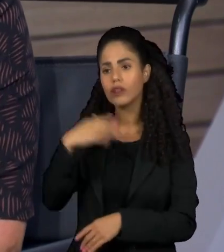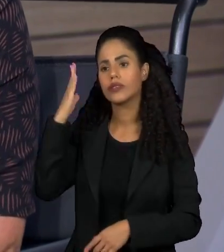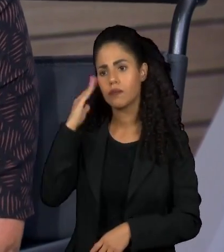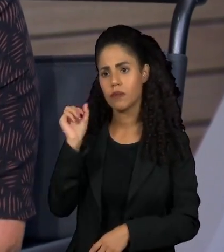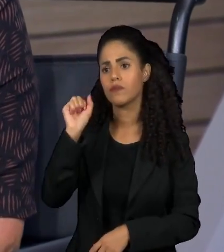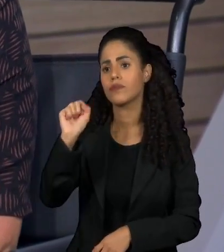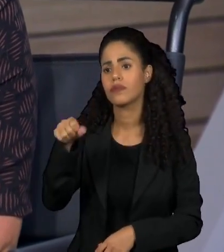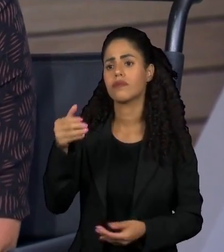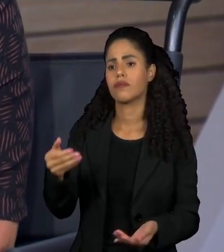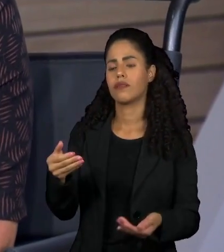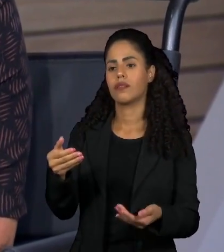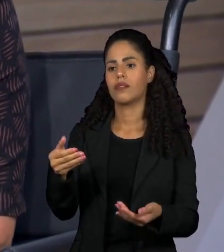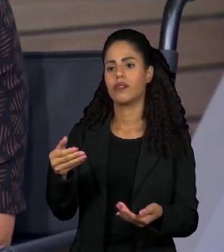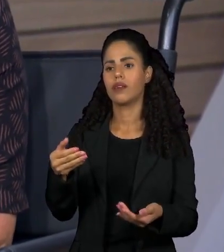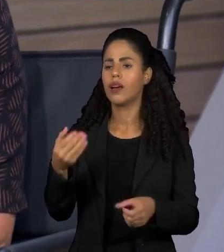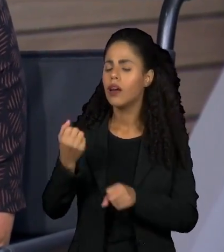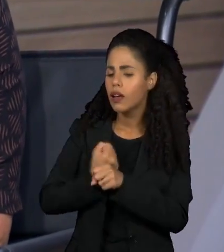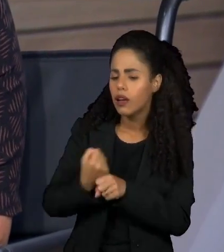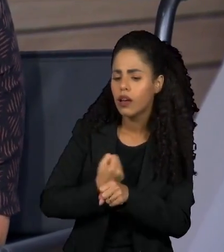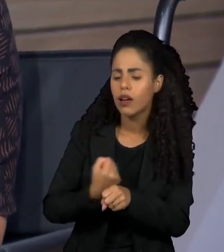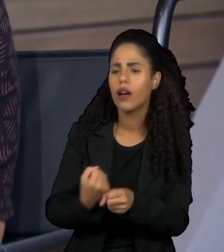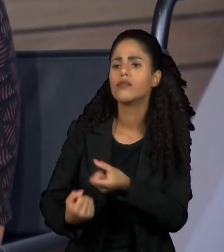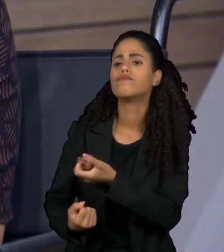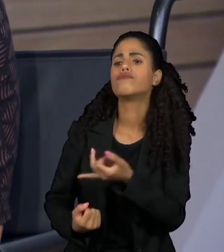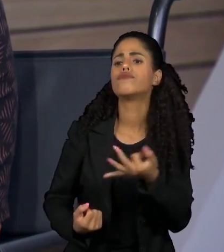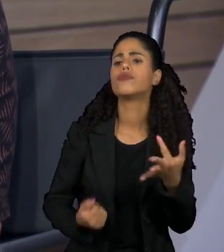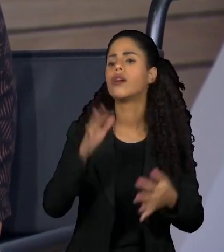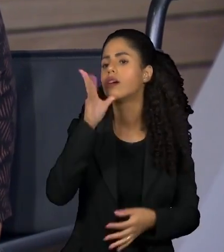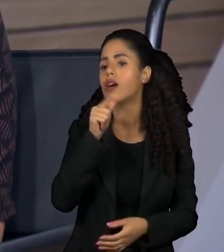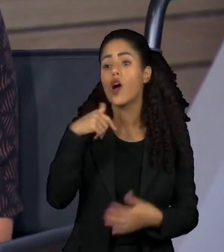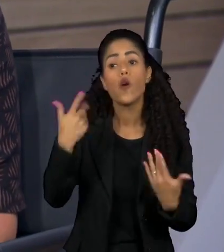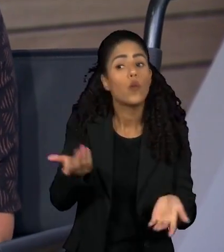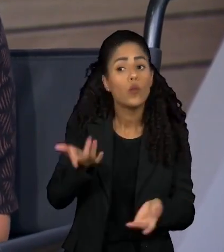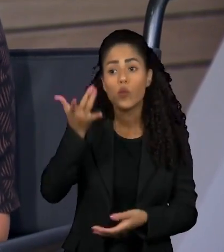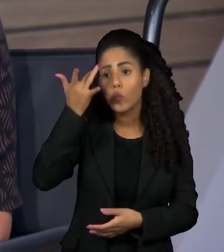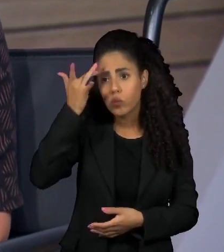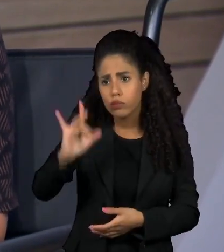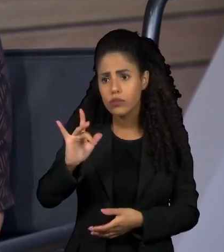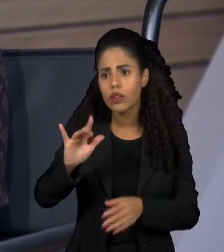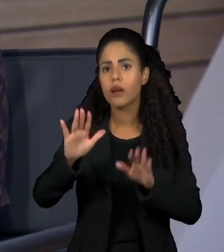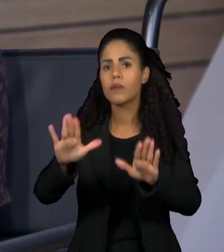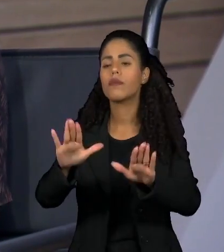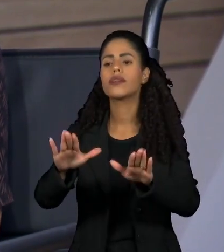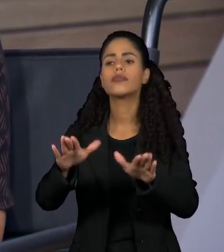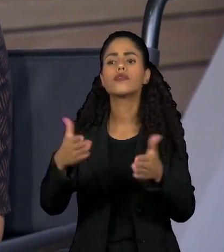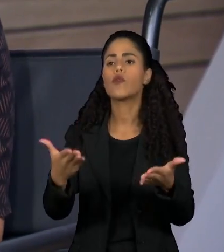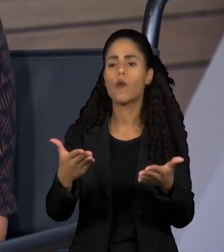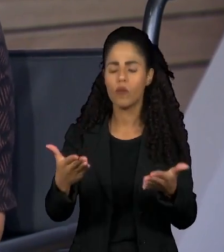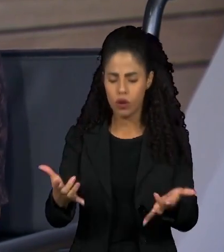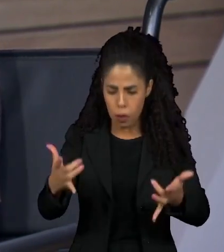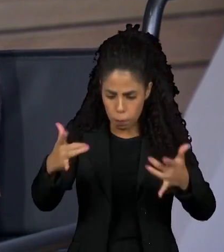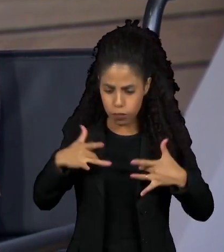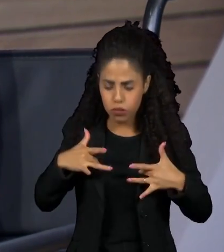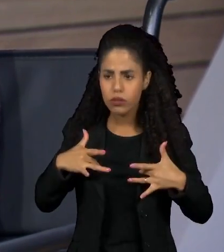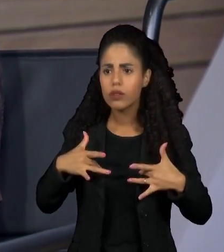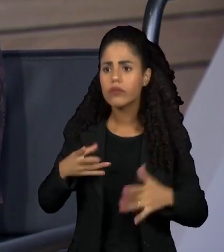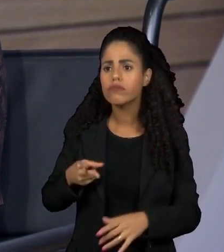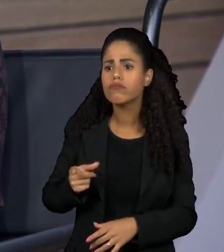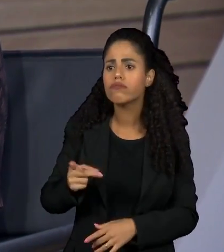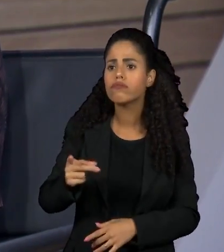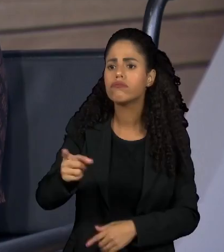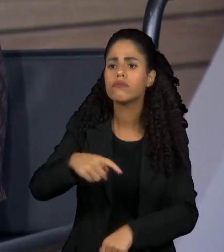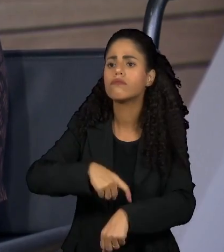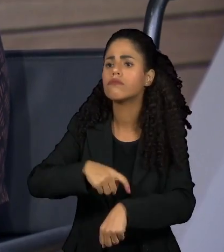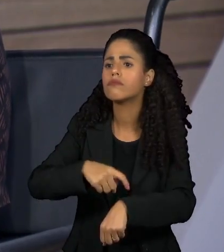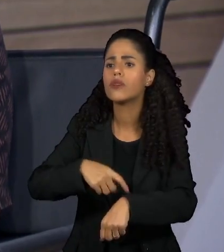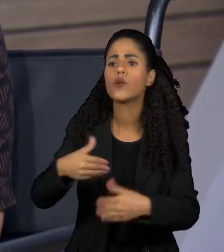sabe quanto tempo vai demorar, qual a concentração que a gente precisa, quanto que tem no pulmão ou quanto que tem que estar circulando no nosso